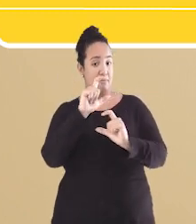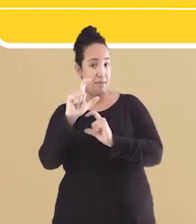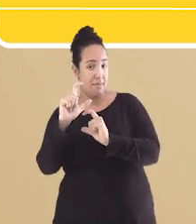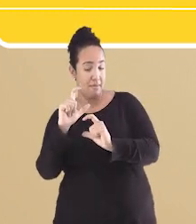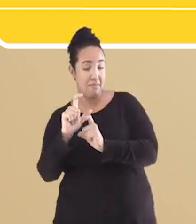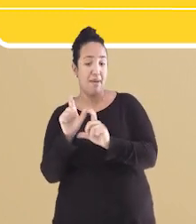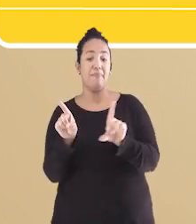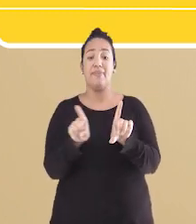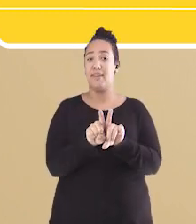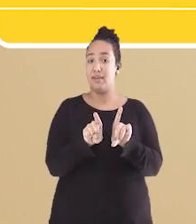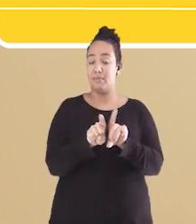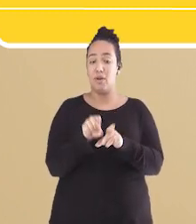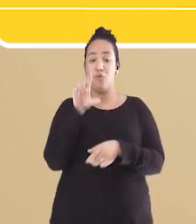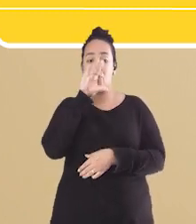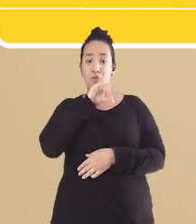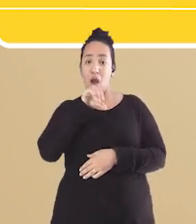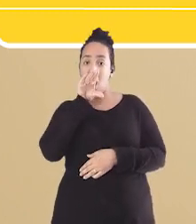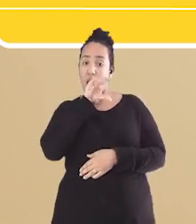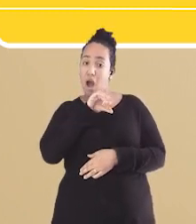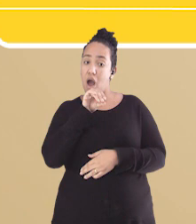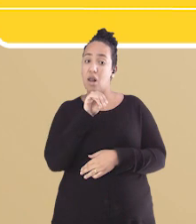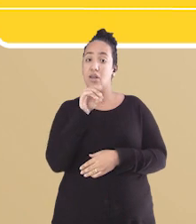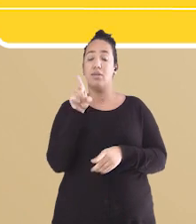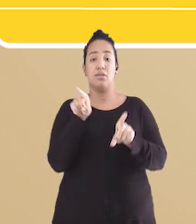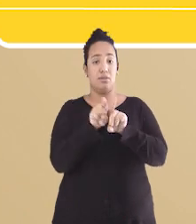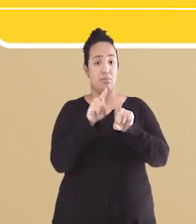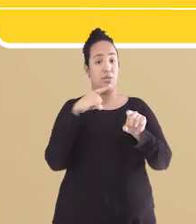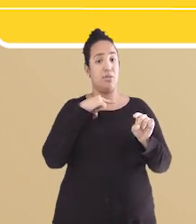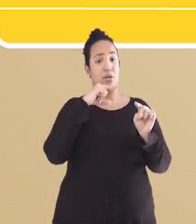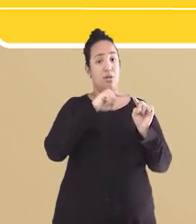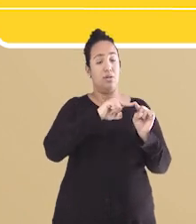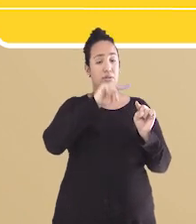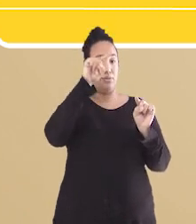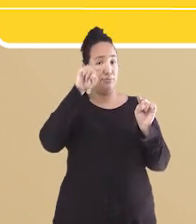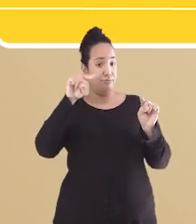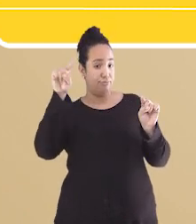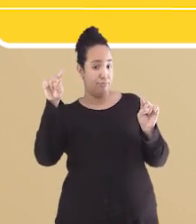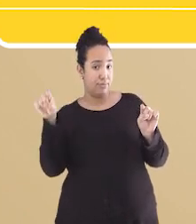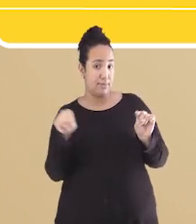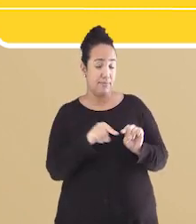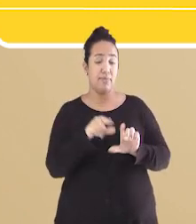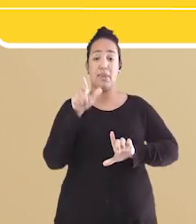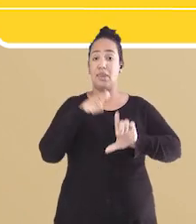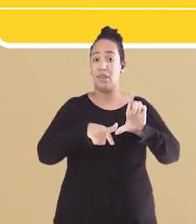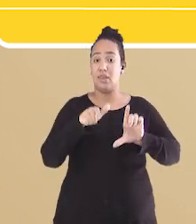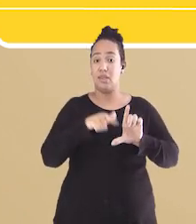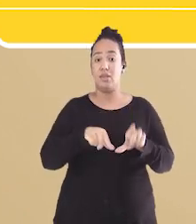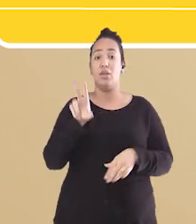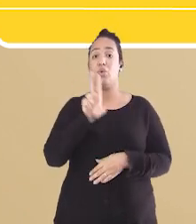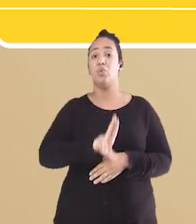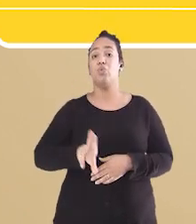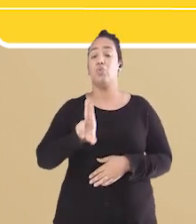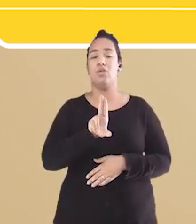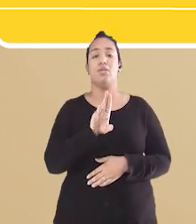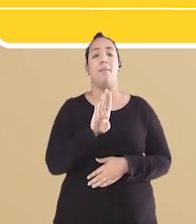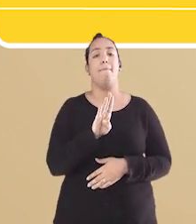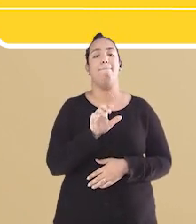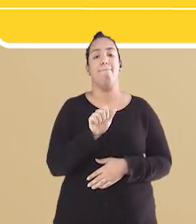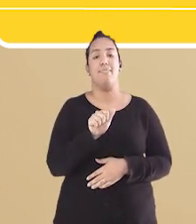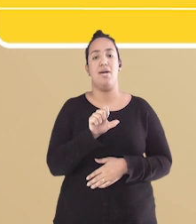A fala das personagens são escritas dentro de balões. A letra usada é a